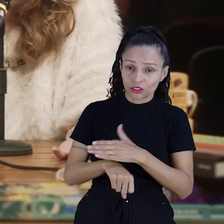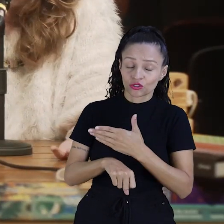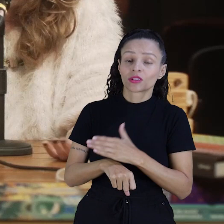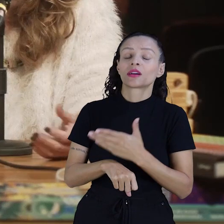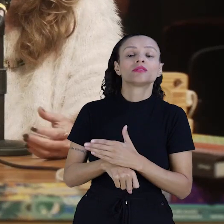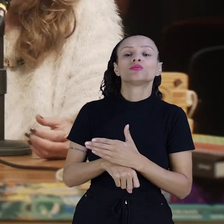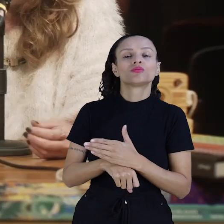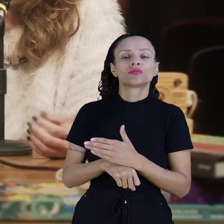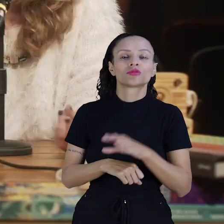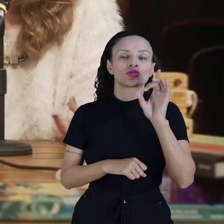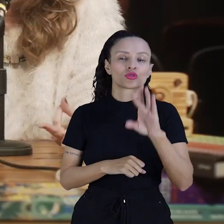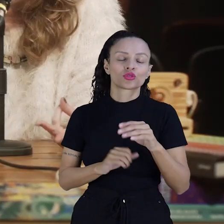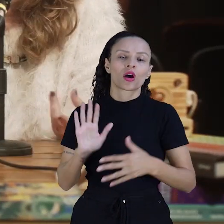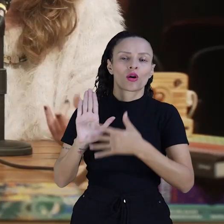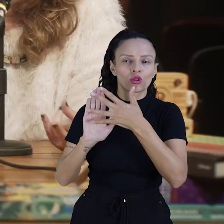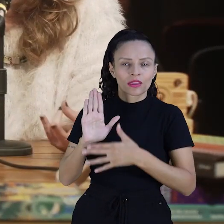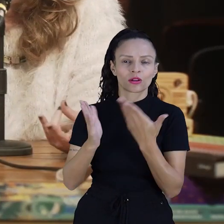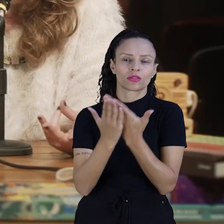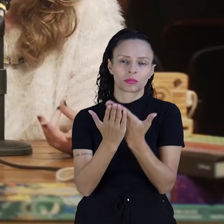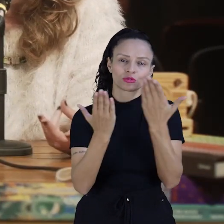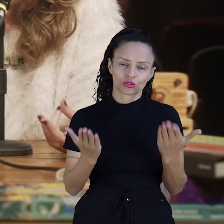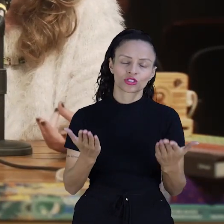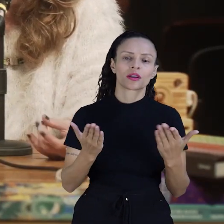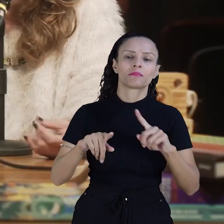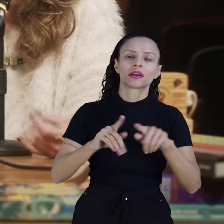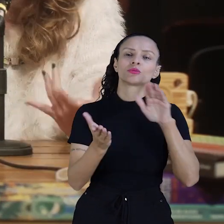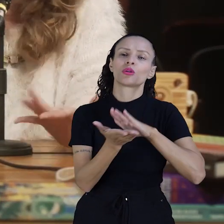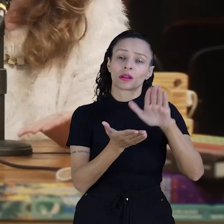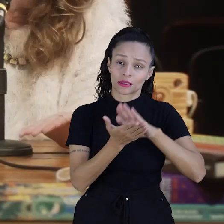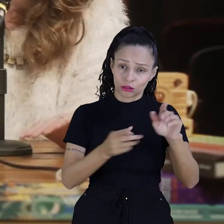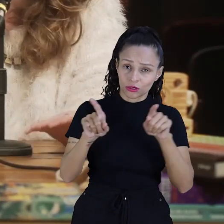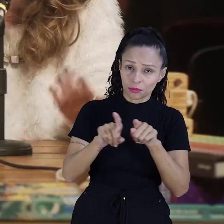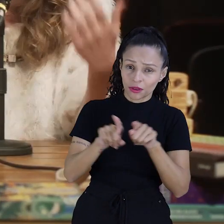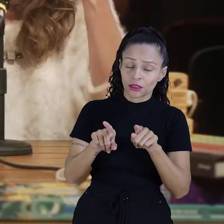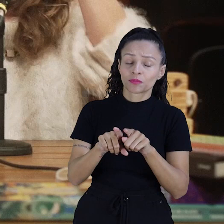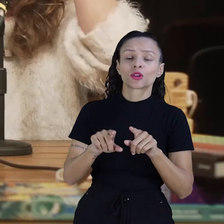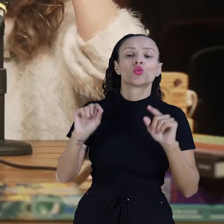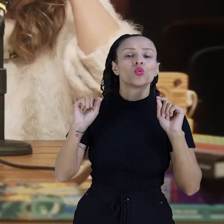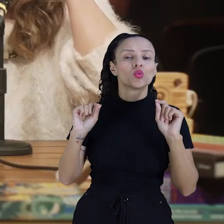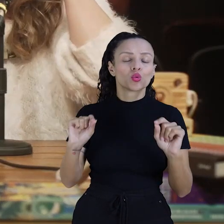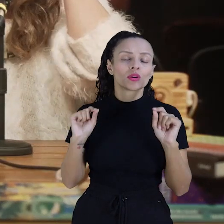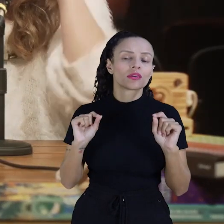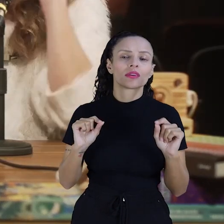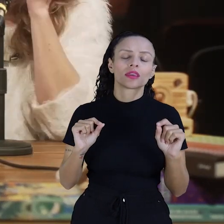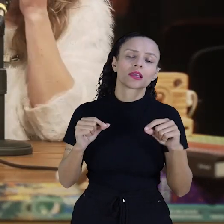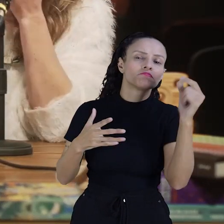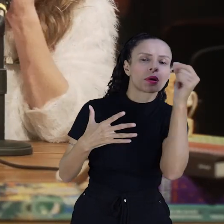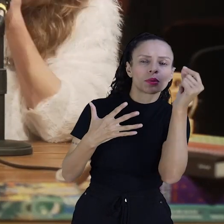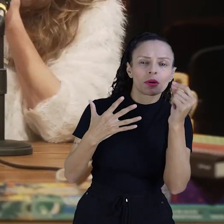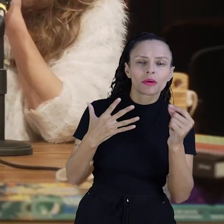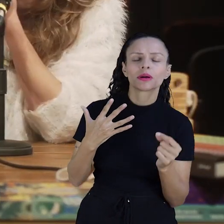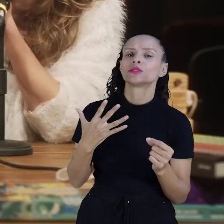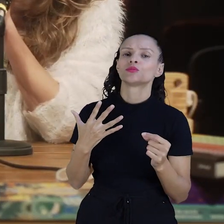práticas é não só roteiro, dramaturgia, mas publicação também. Mas quais são ou